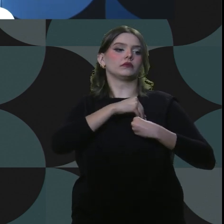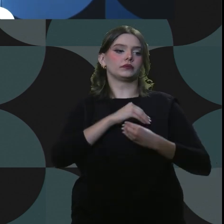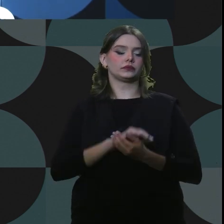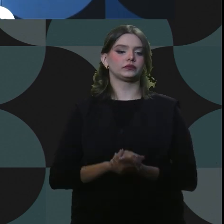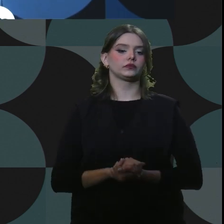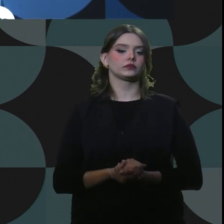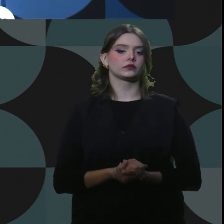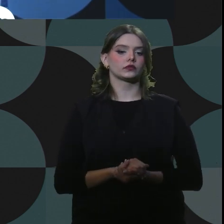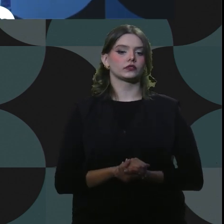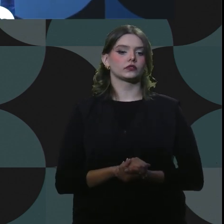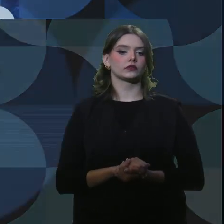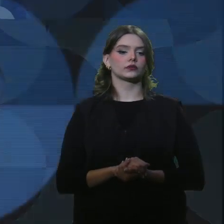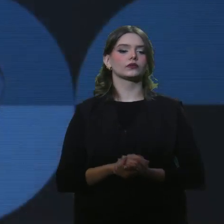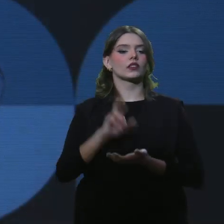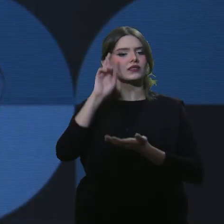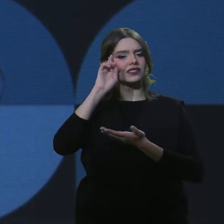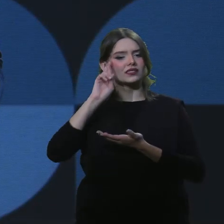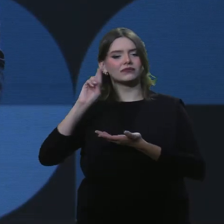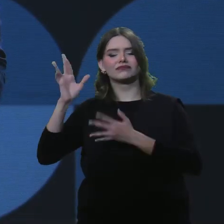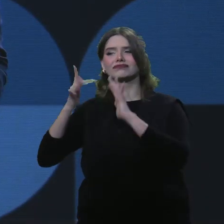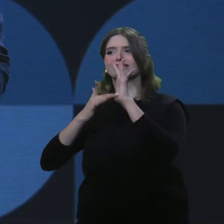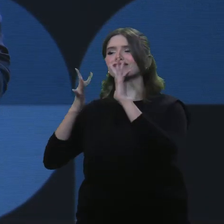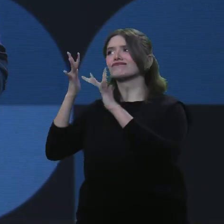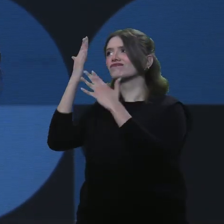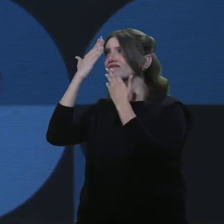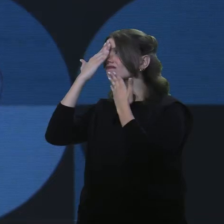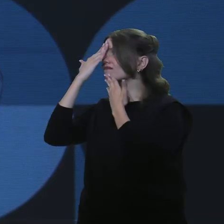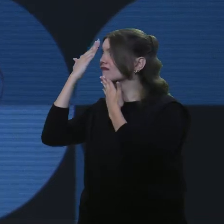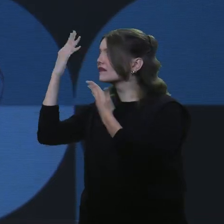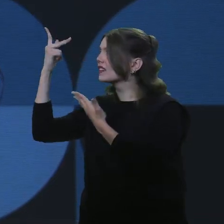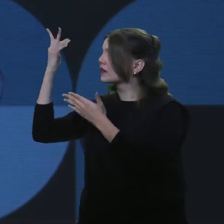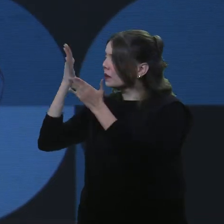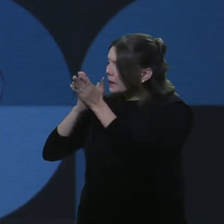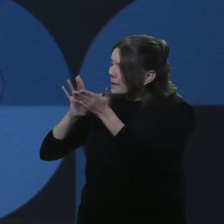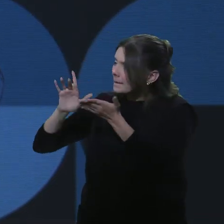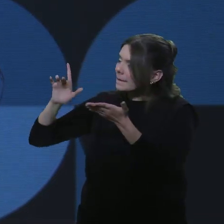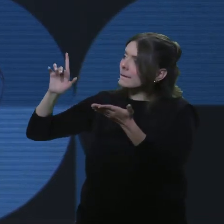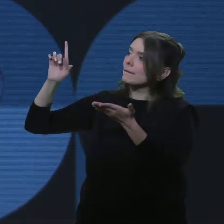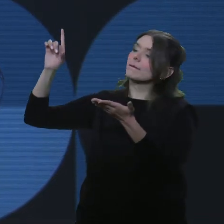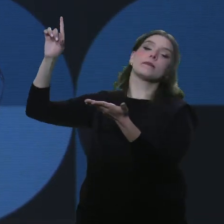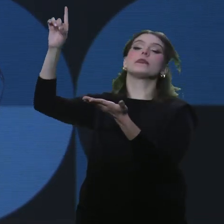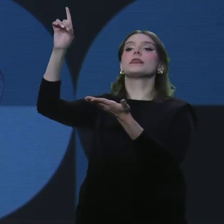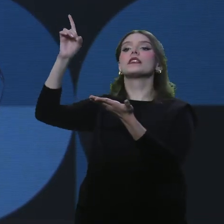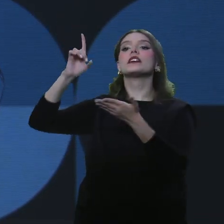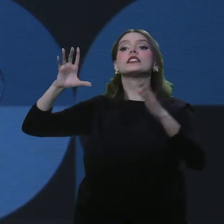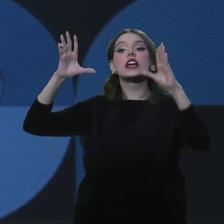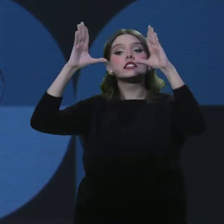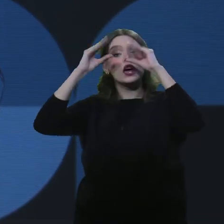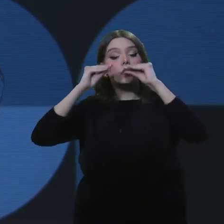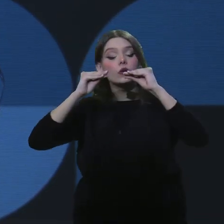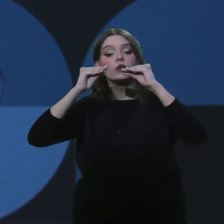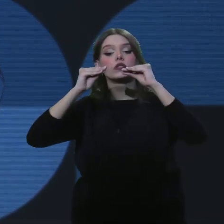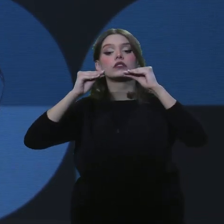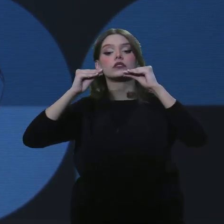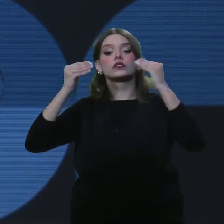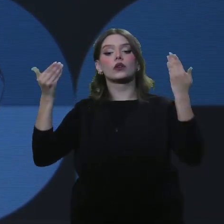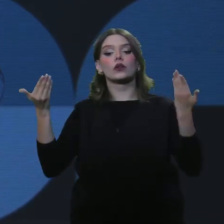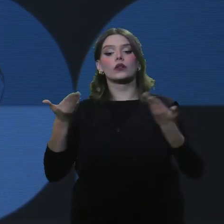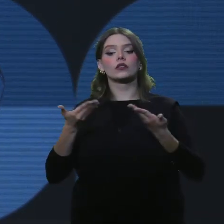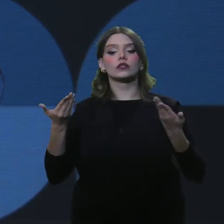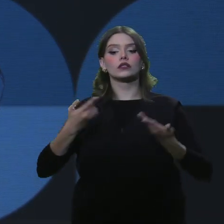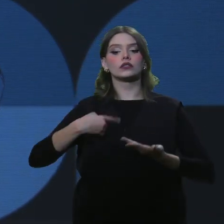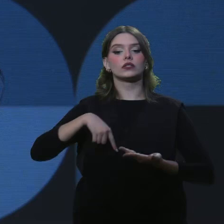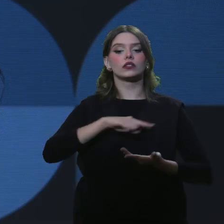inextinguível. Senhor Jesus, obrigado, Pai, pela Tua palavra aqui. Que nessa noite, Jesus,